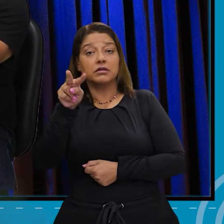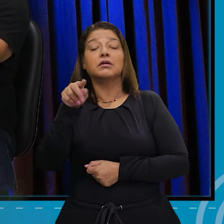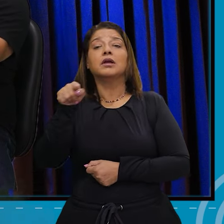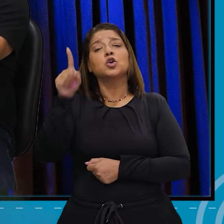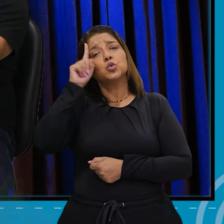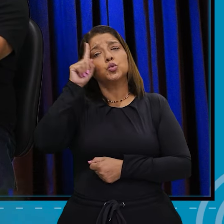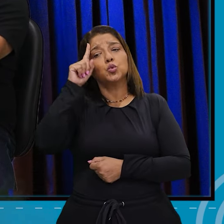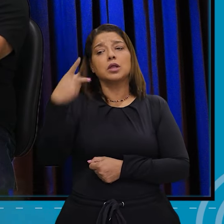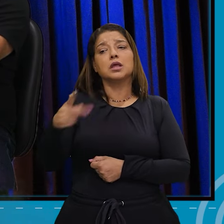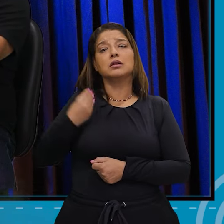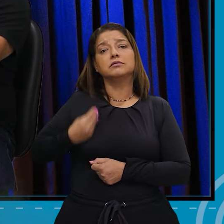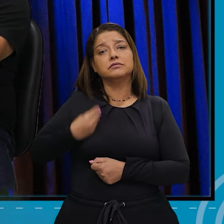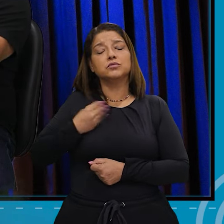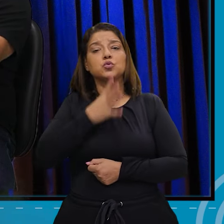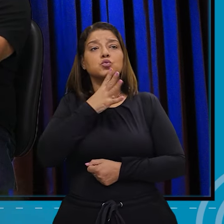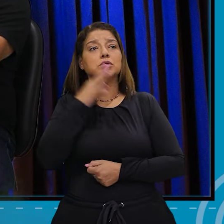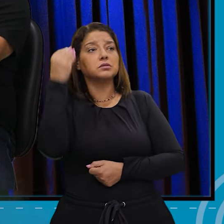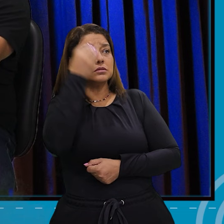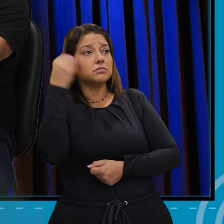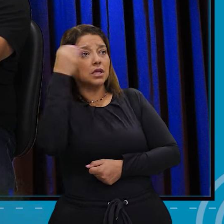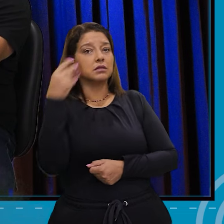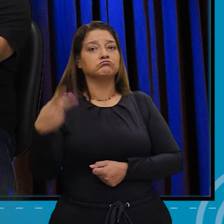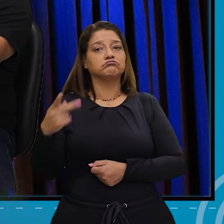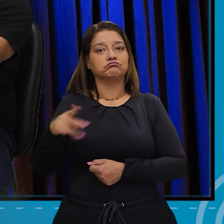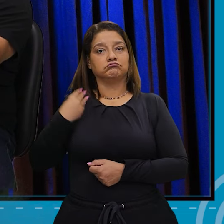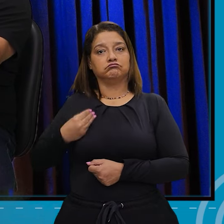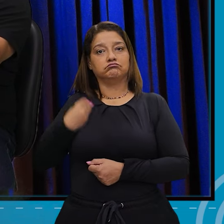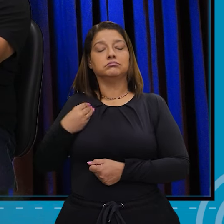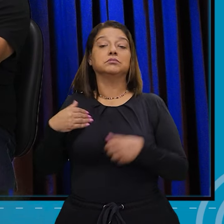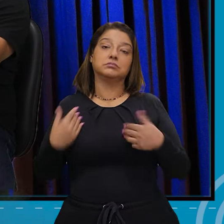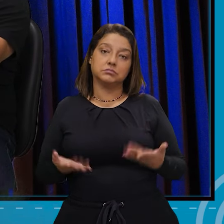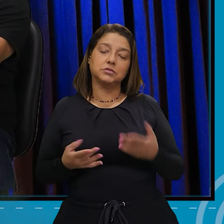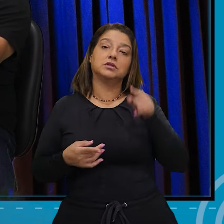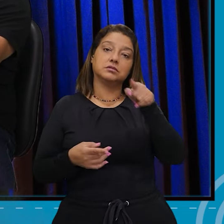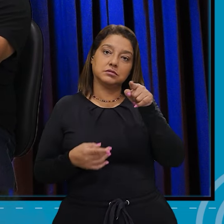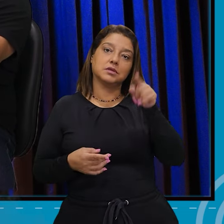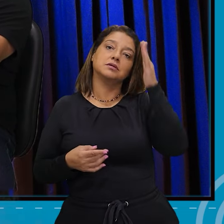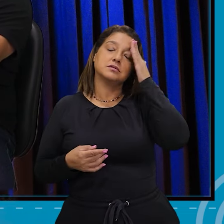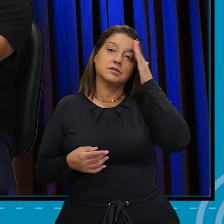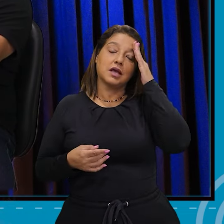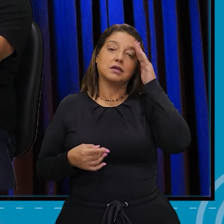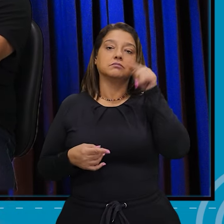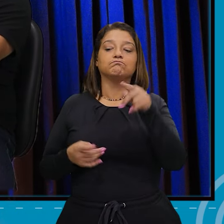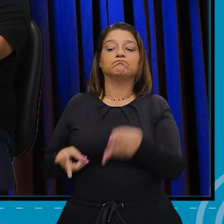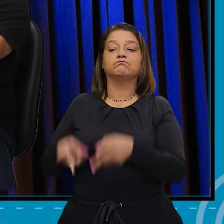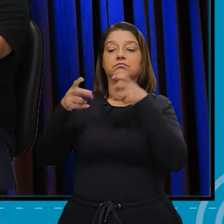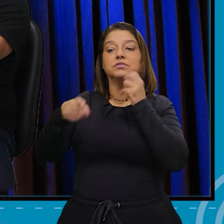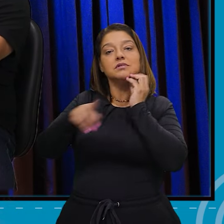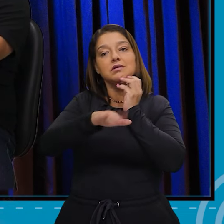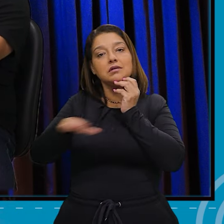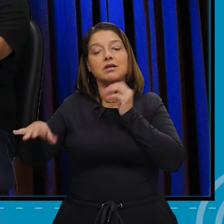mundo, ou o que ele está vendo no dia a dia dele, que está próximo da realidade dele. E se você for ver a leitura